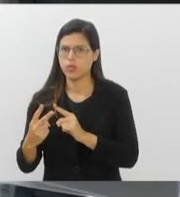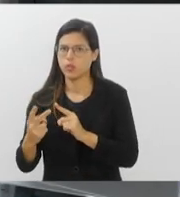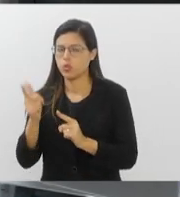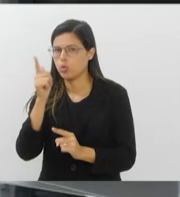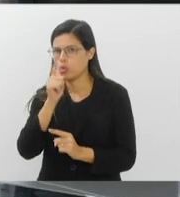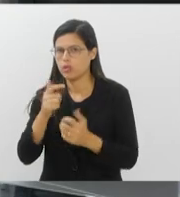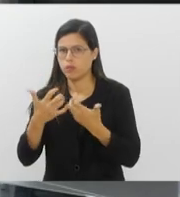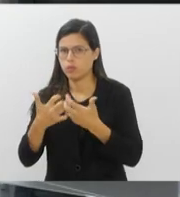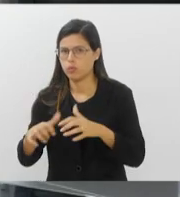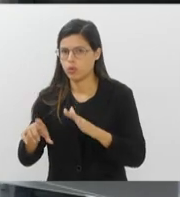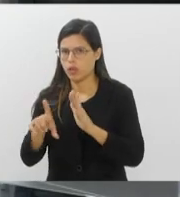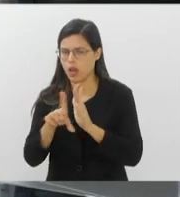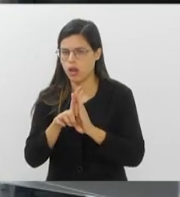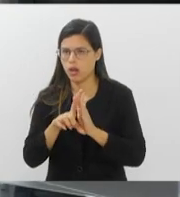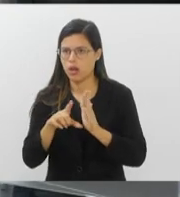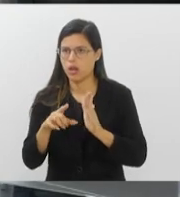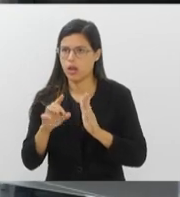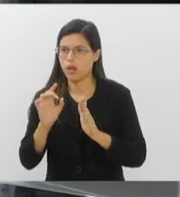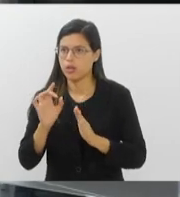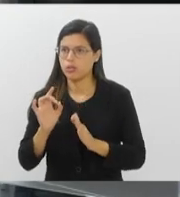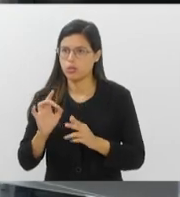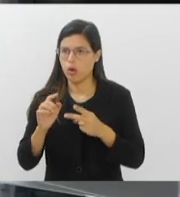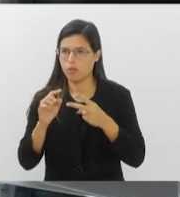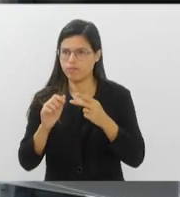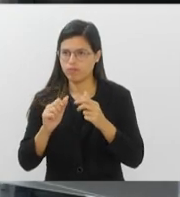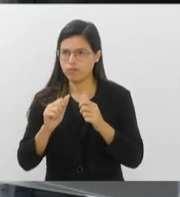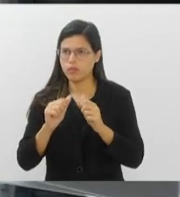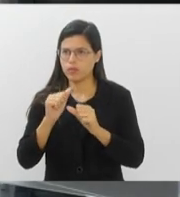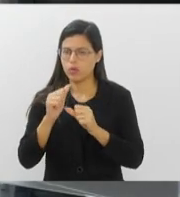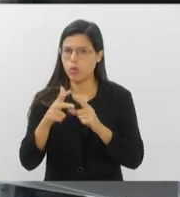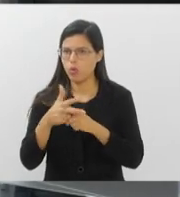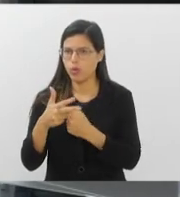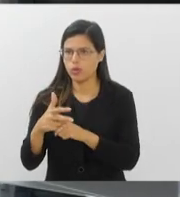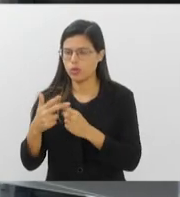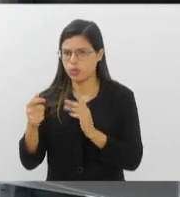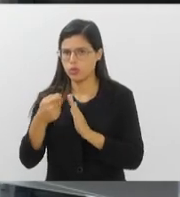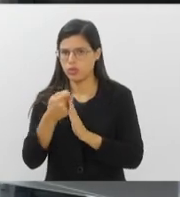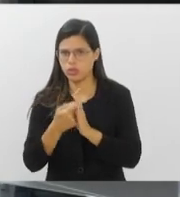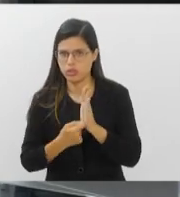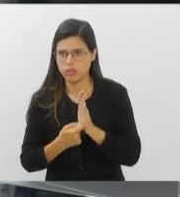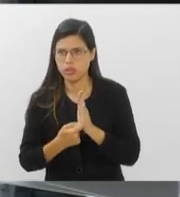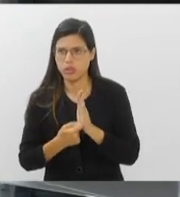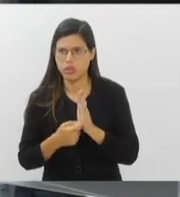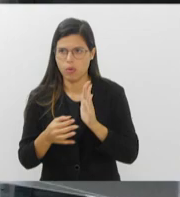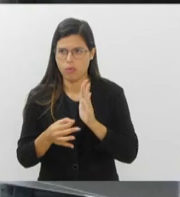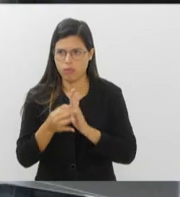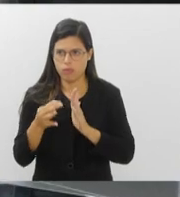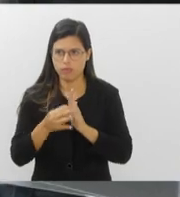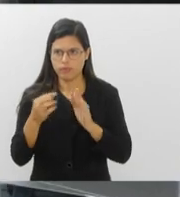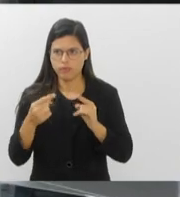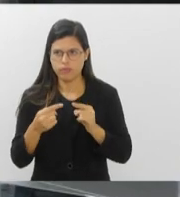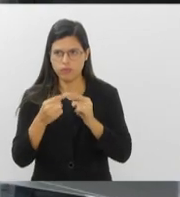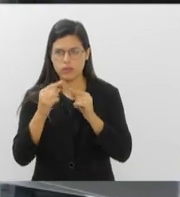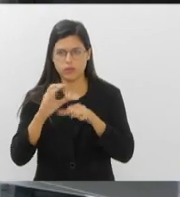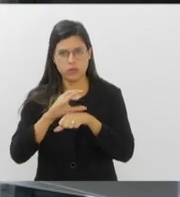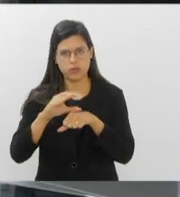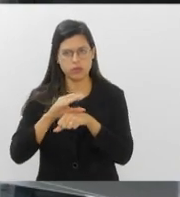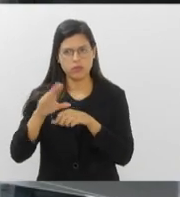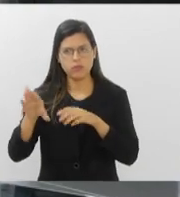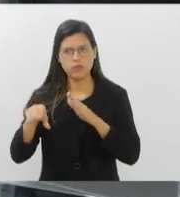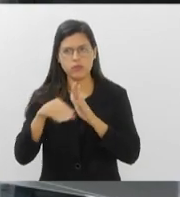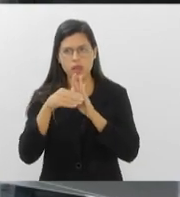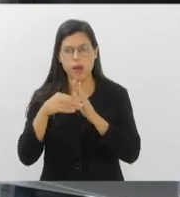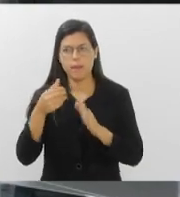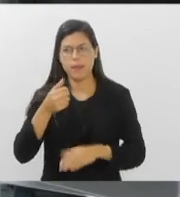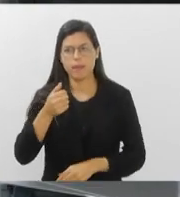a lei, queria fazer só dois adendos aqui e ajustar o texto com Vossa Excelência, partindo para um, para um parecer pela constitucionalidade com emenda. A primeira